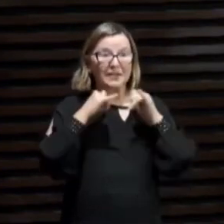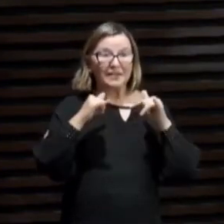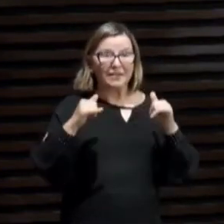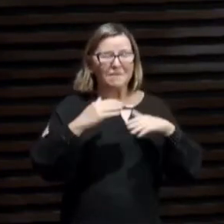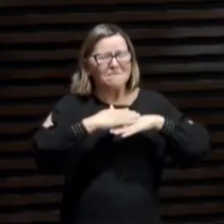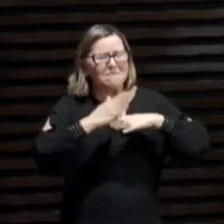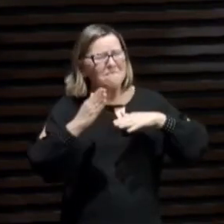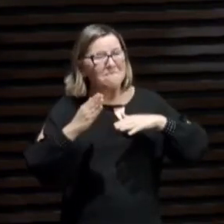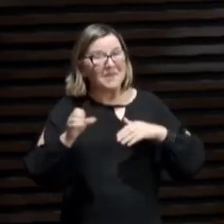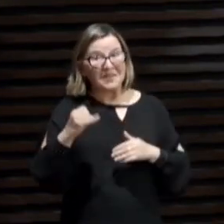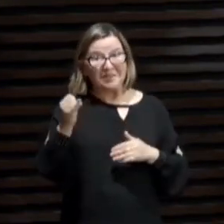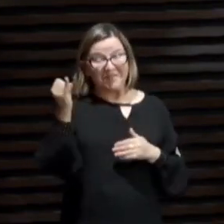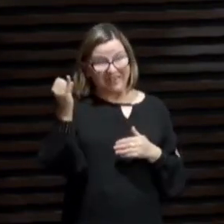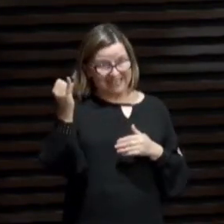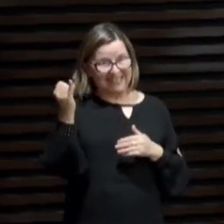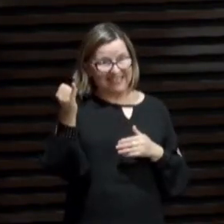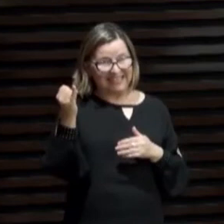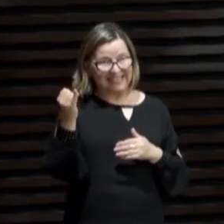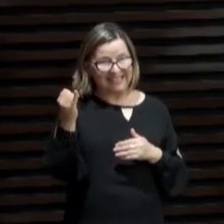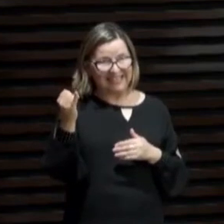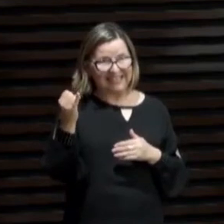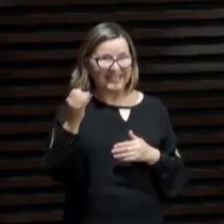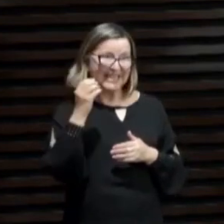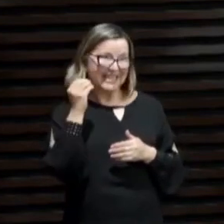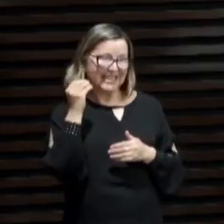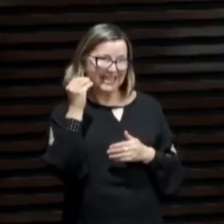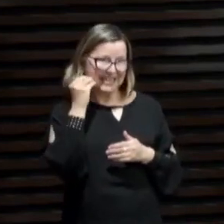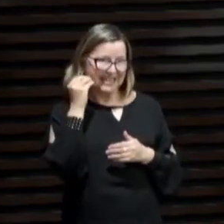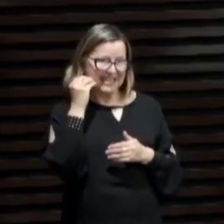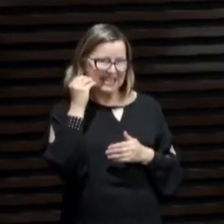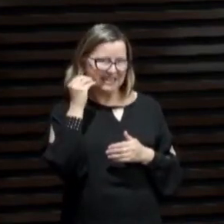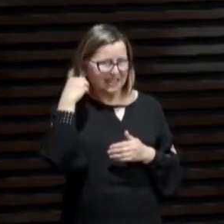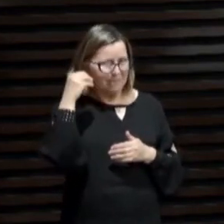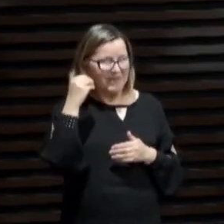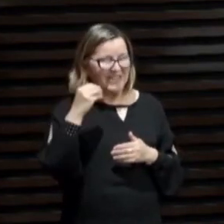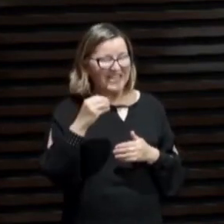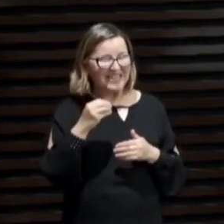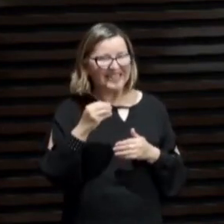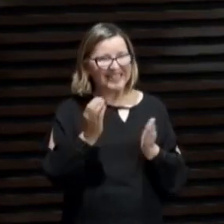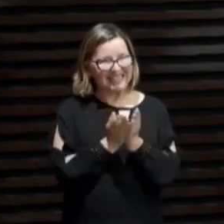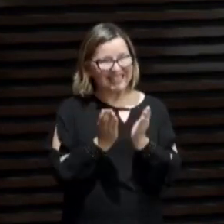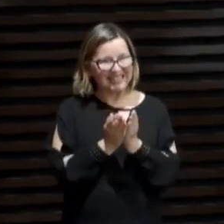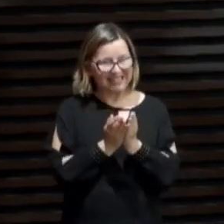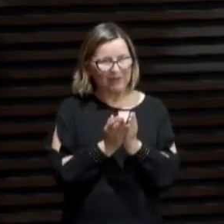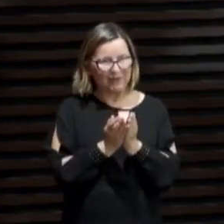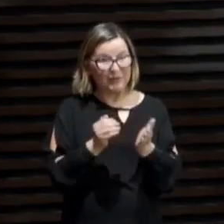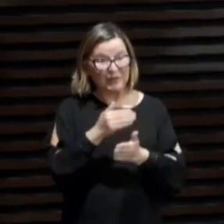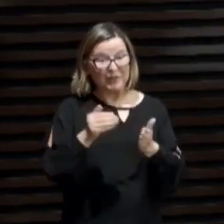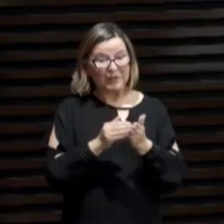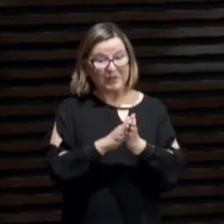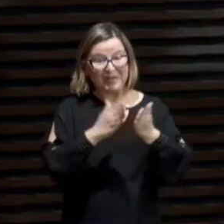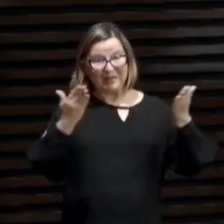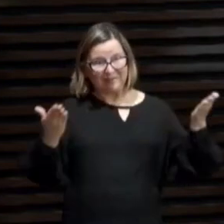gloriosas concernentes à experiência cristã de toda a Bíblia, do começo ao